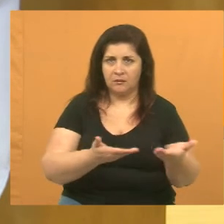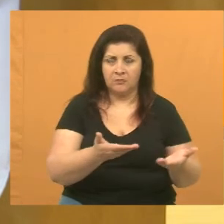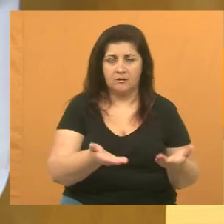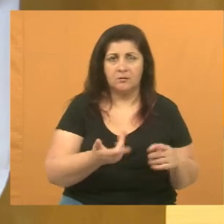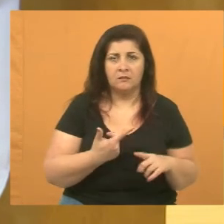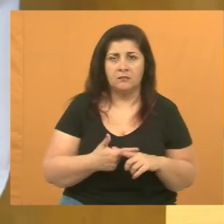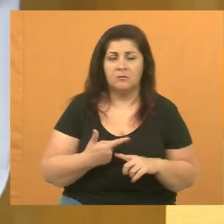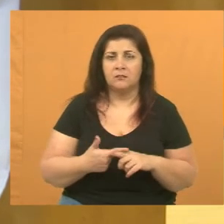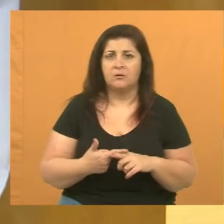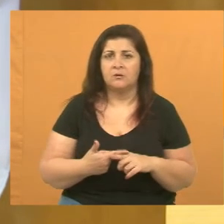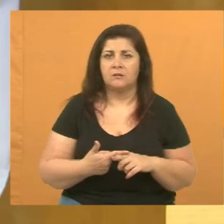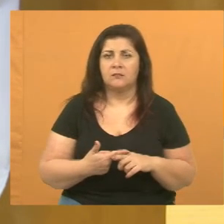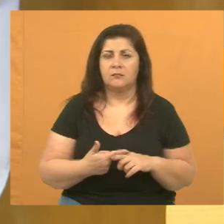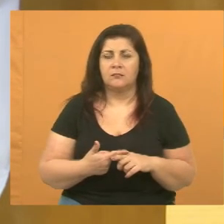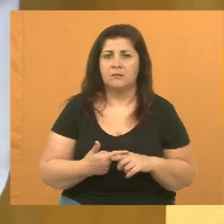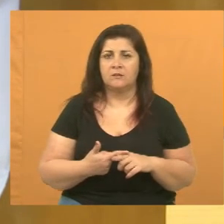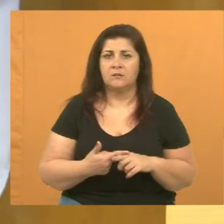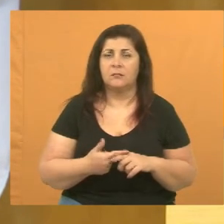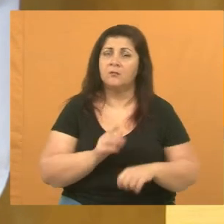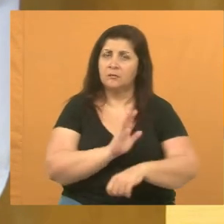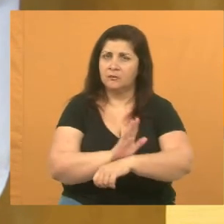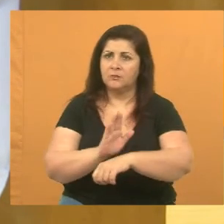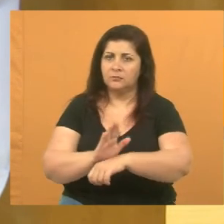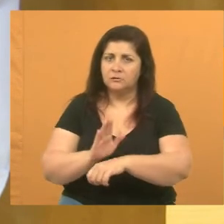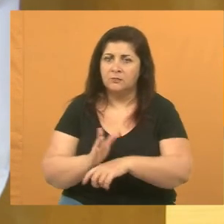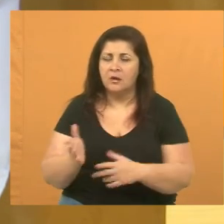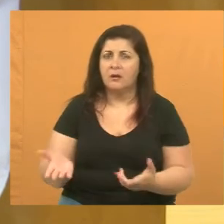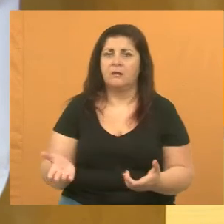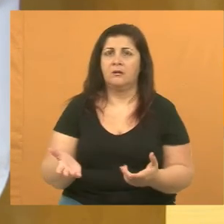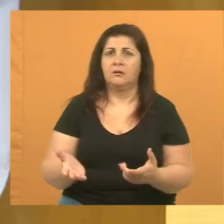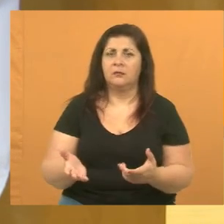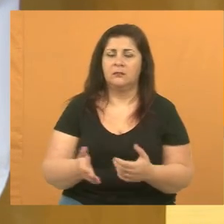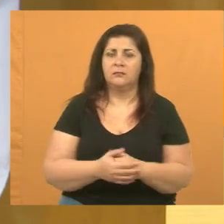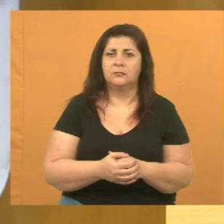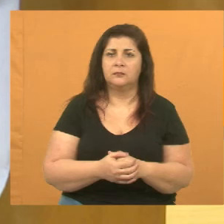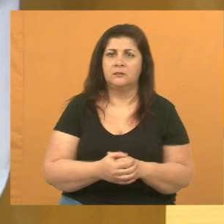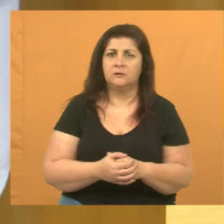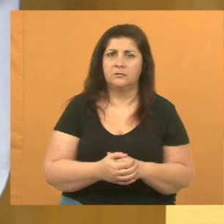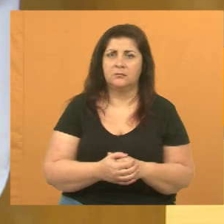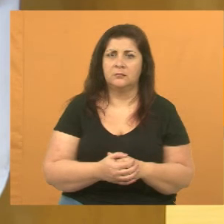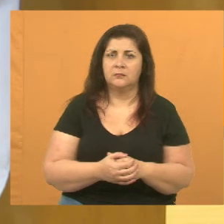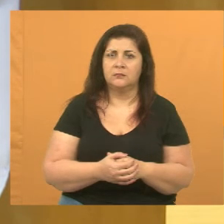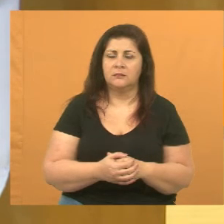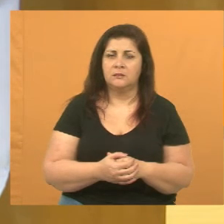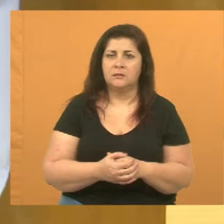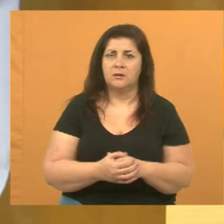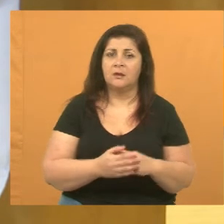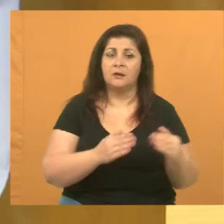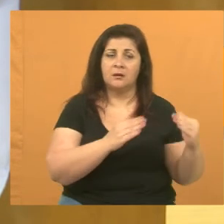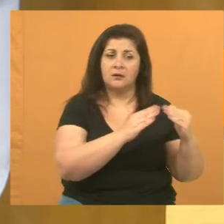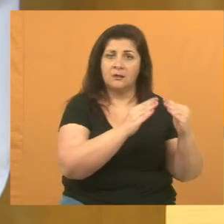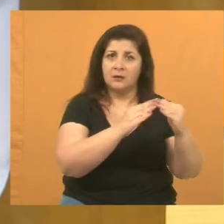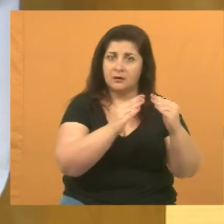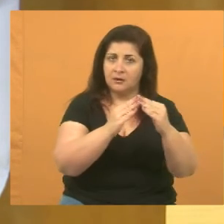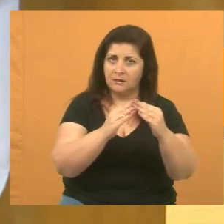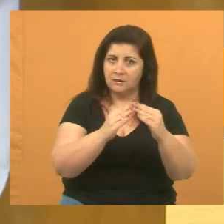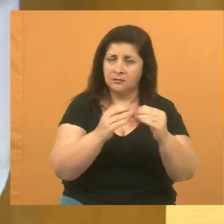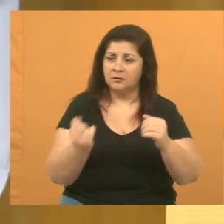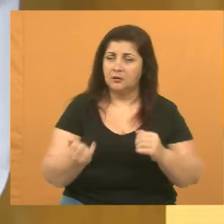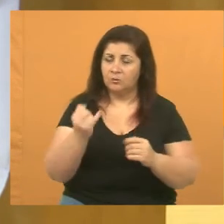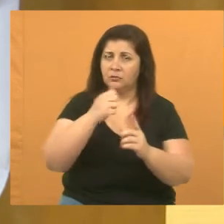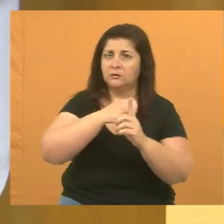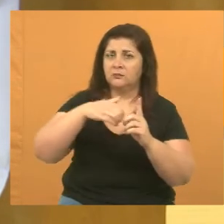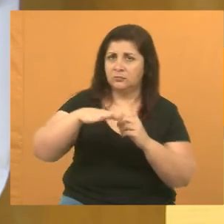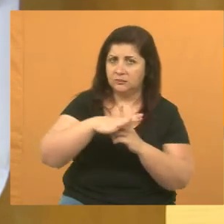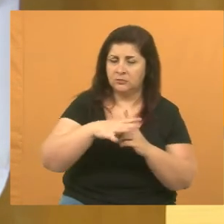por conta que é para atender interesse de moradias de interesse social. Ou